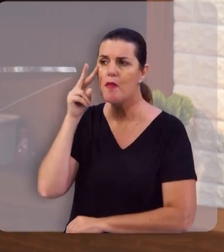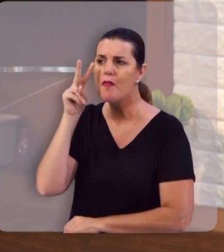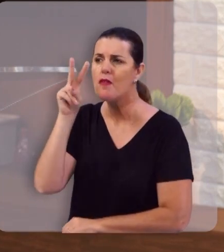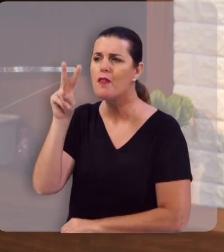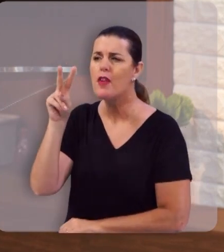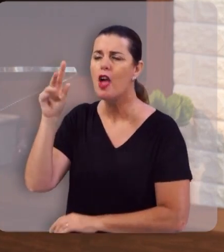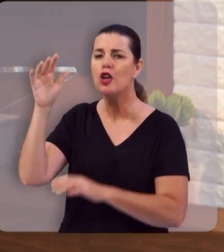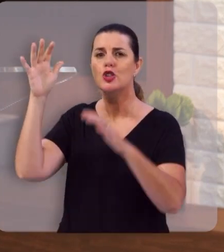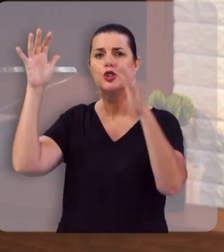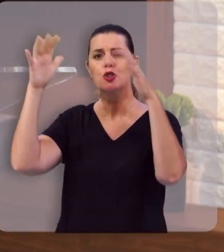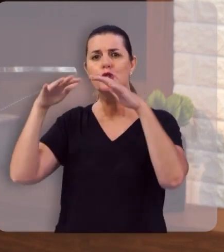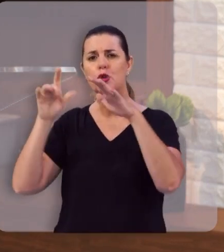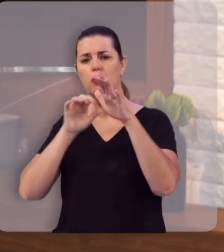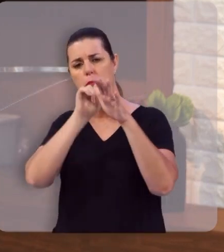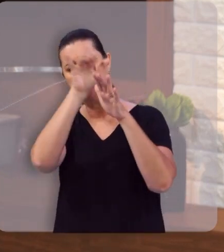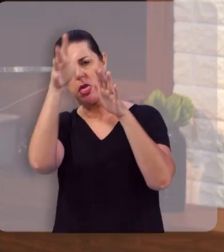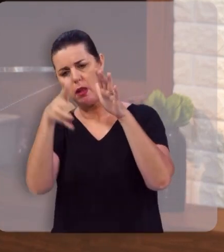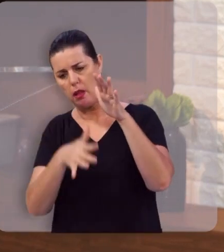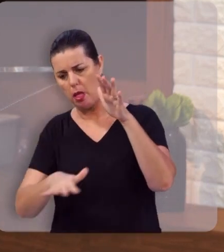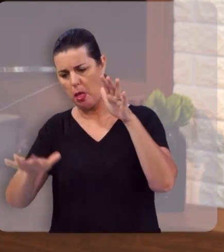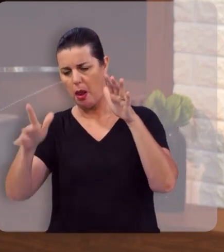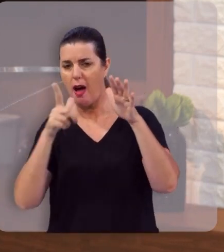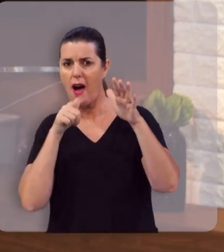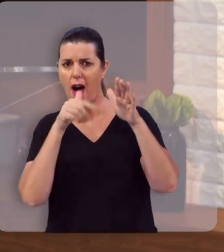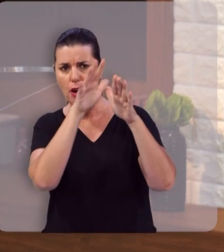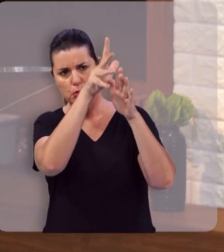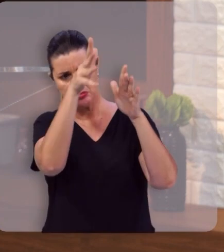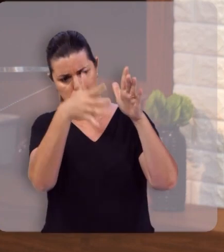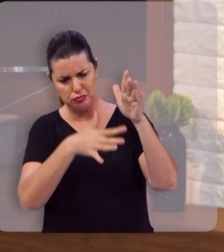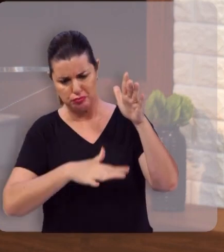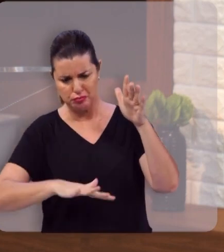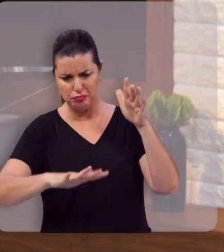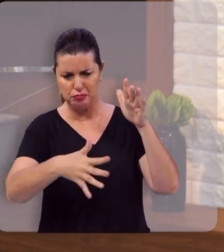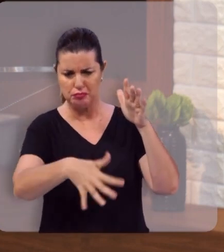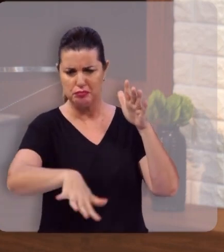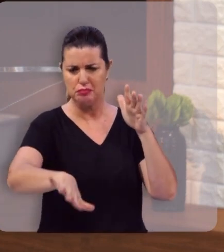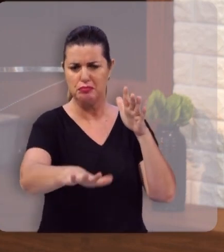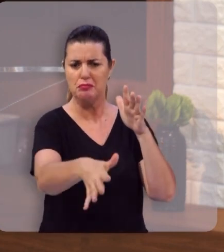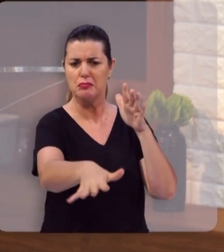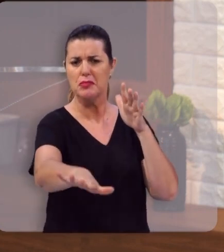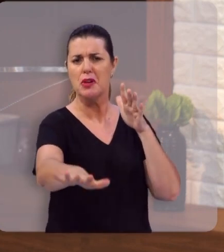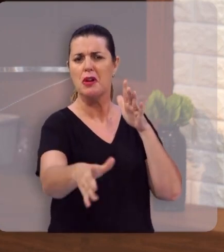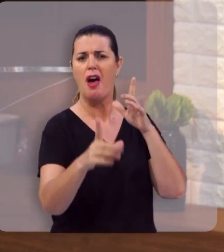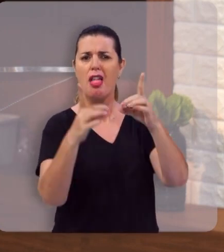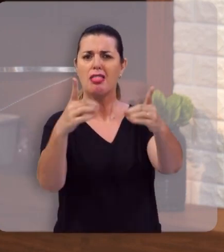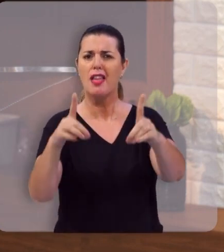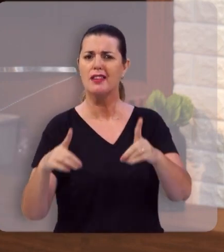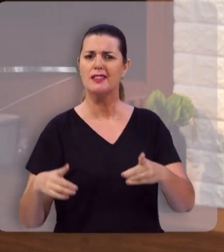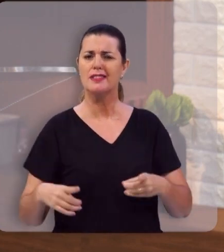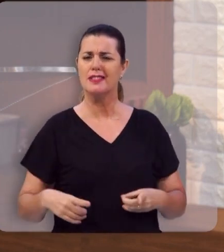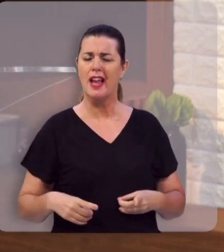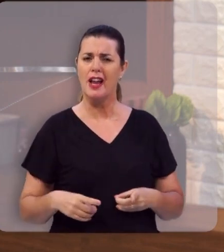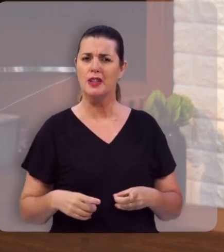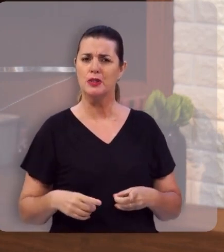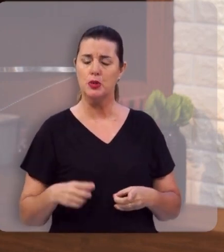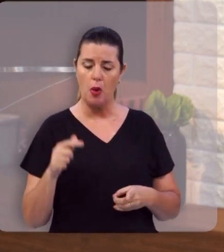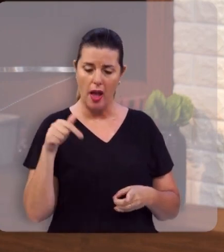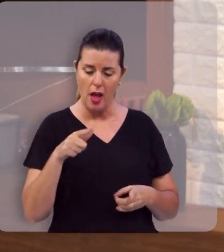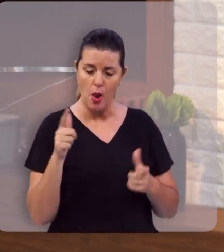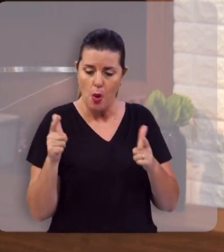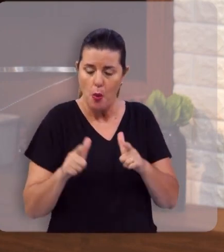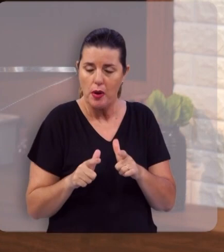vê enxurradas descendo montanhas abaixo, rasgando as entranhas do deserto, e onde estas